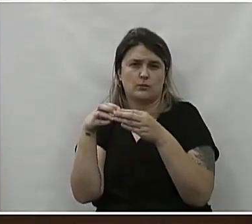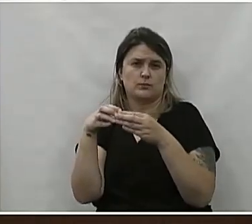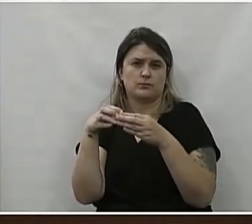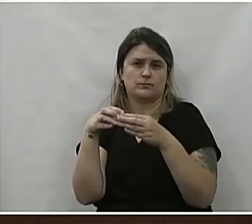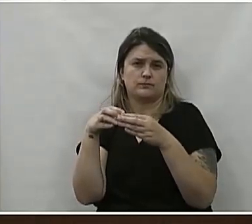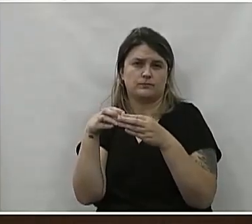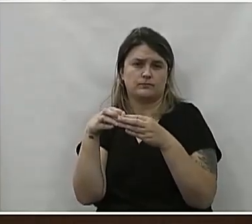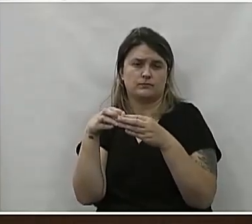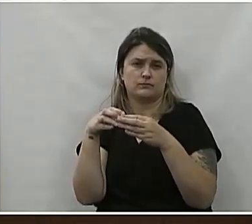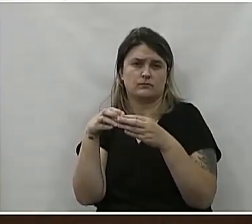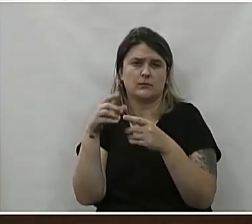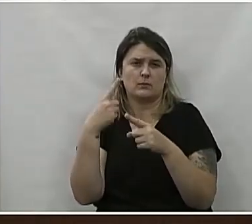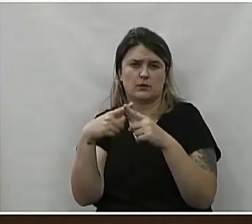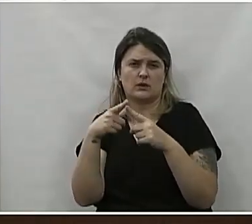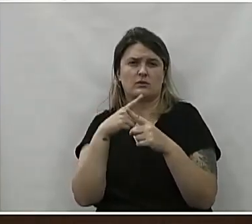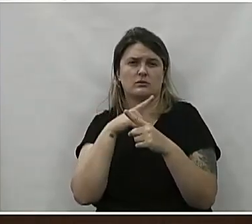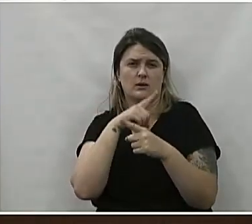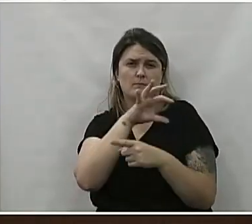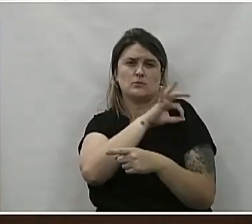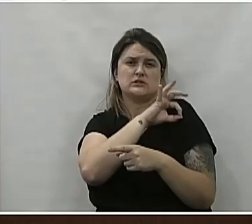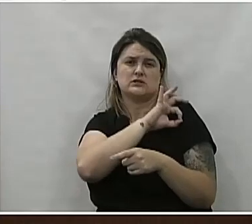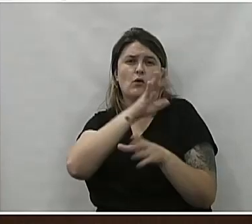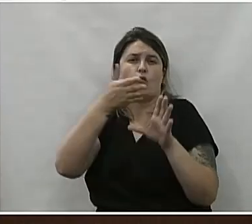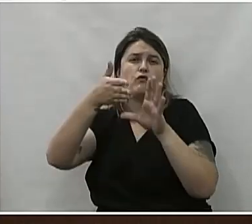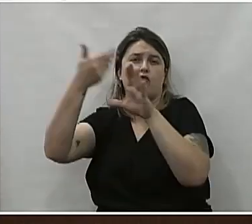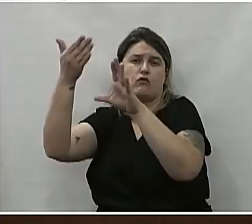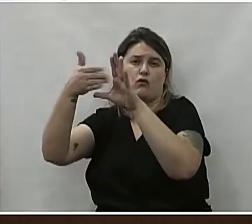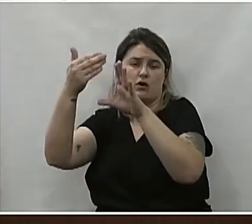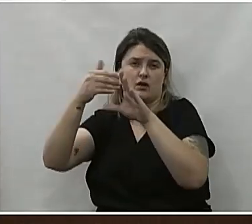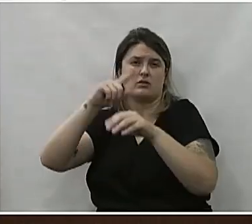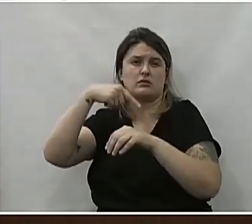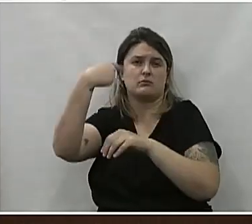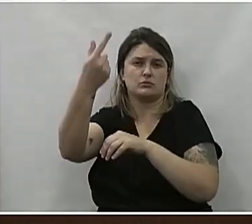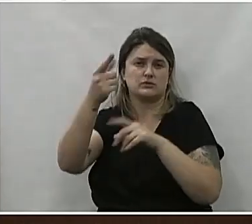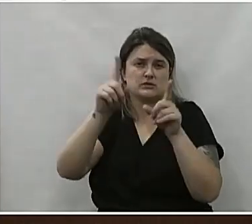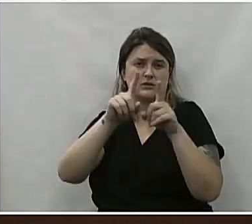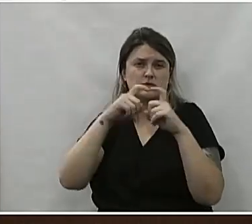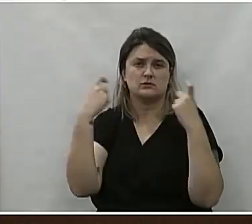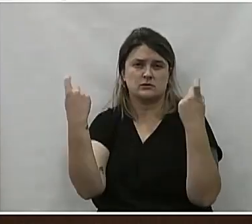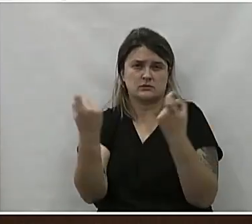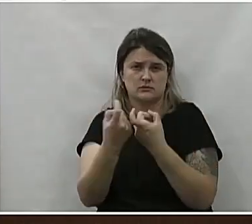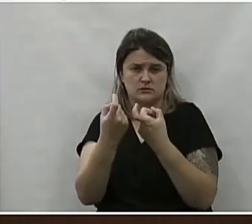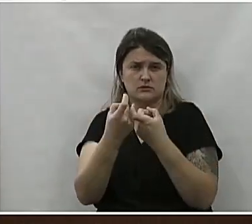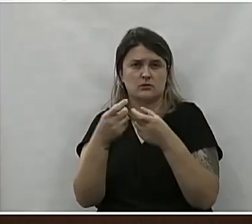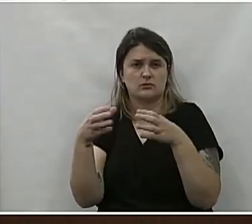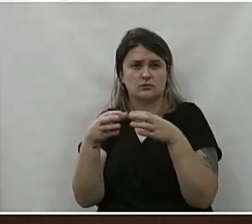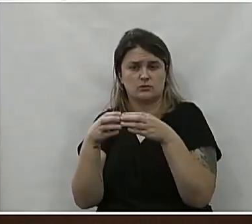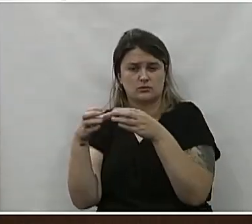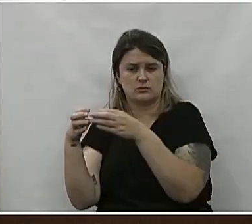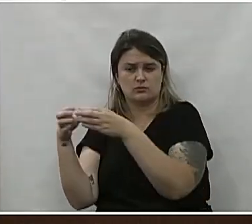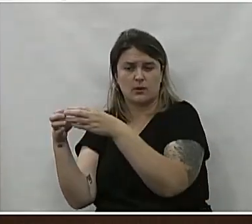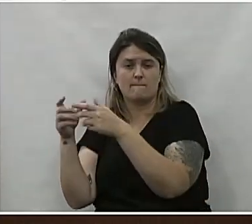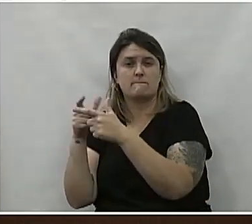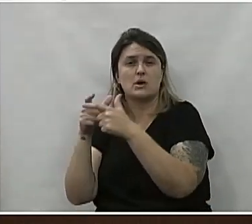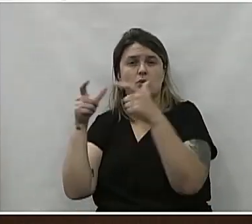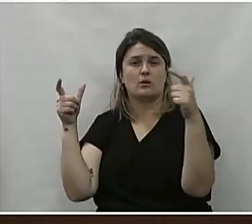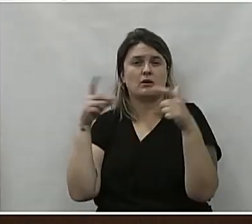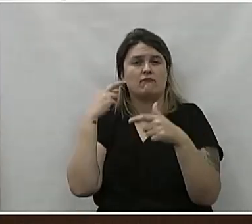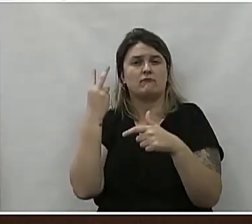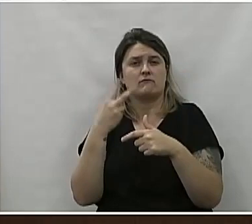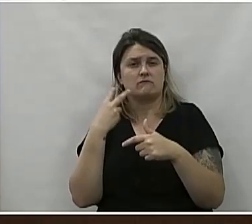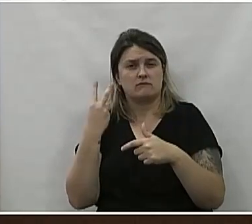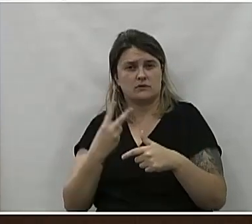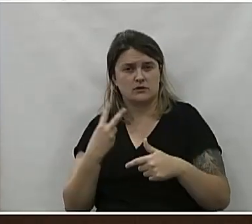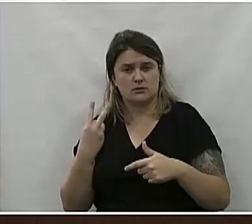Porque existem os policiais de fora Após a reunião hoje Das comissões A maioria dos vereadores